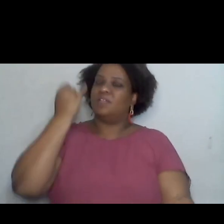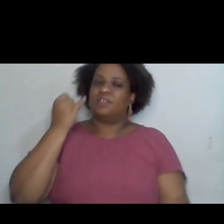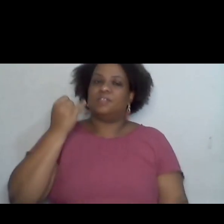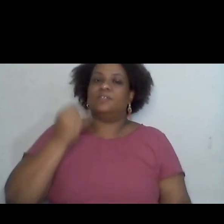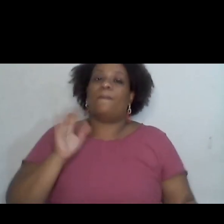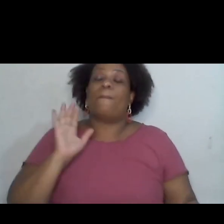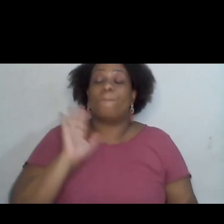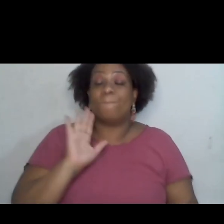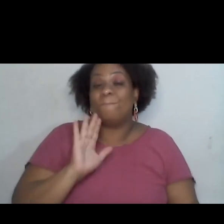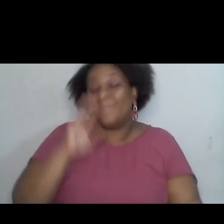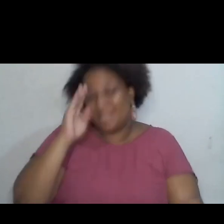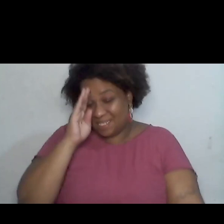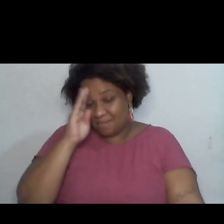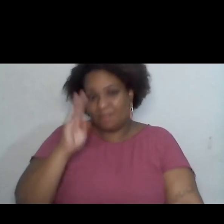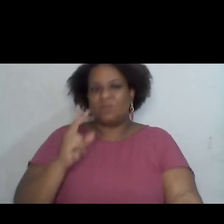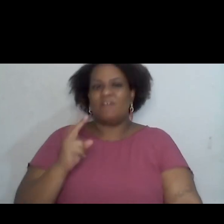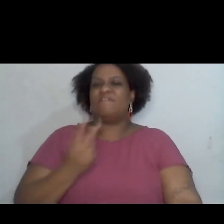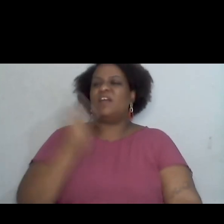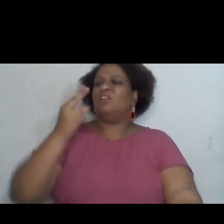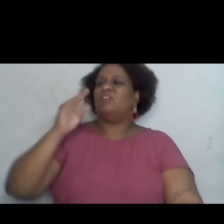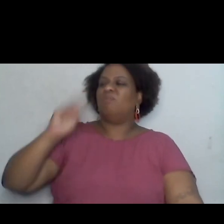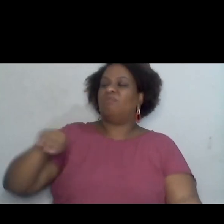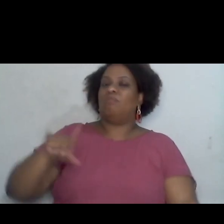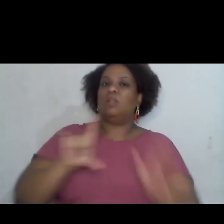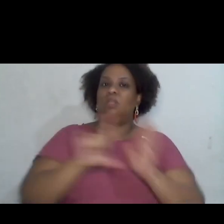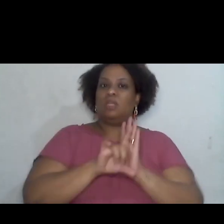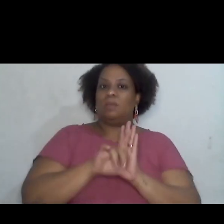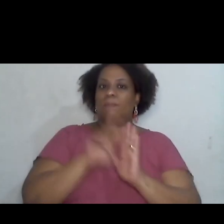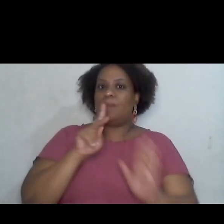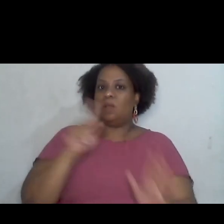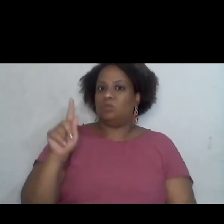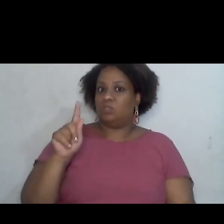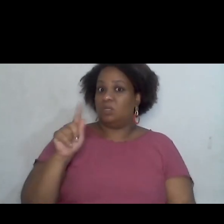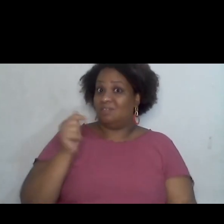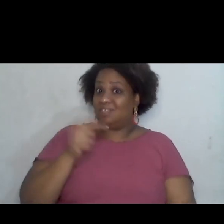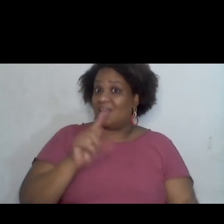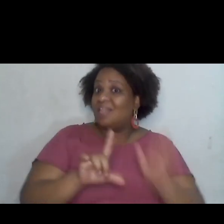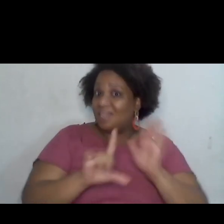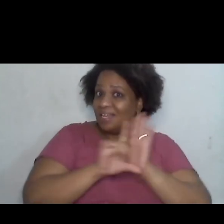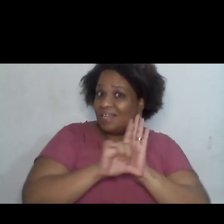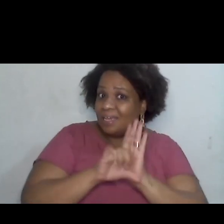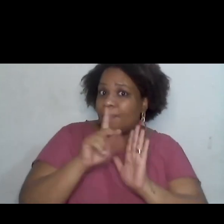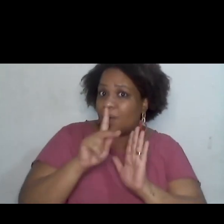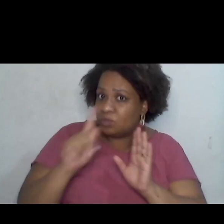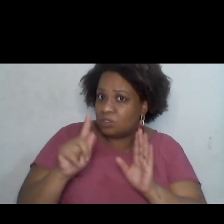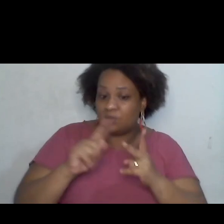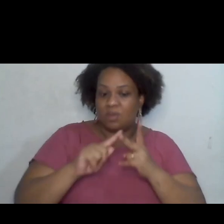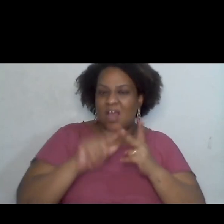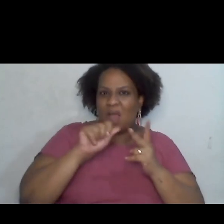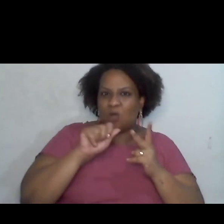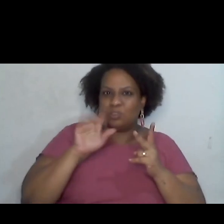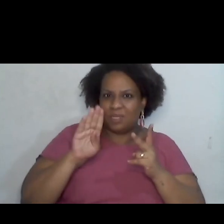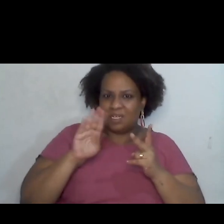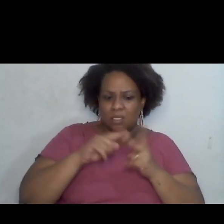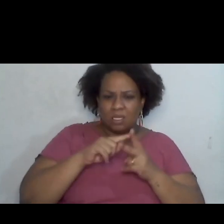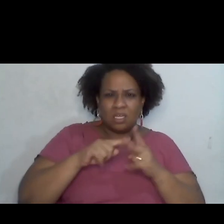sobretudo, para a gente não desvalorizar a Lei Paulo Gustavo. A Lei Paulo Gustavo, assim como a Lei Aldir Blanc, é resultado de muita